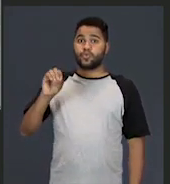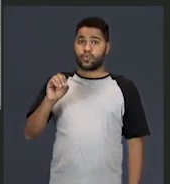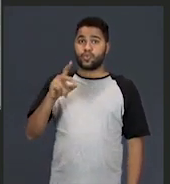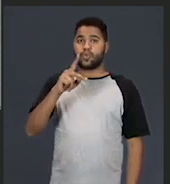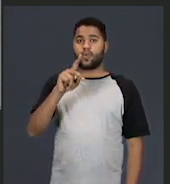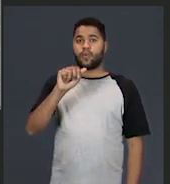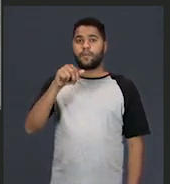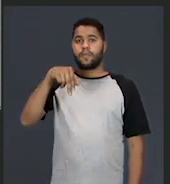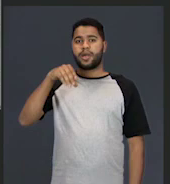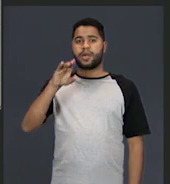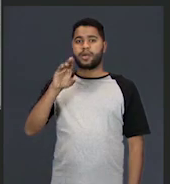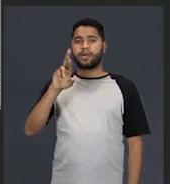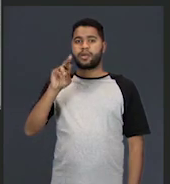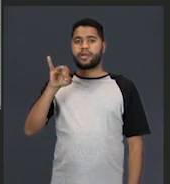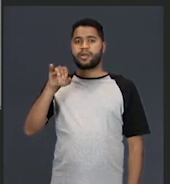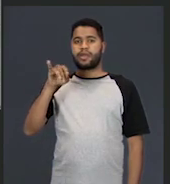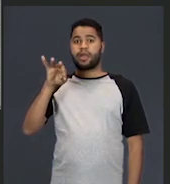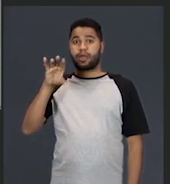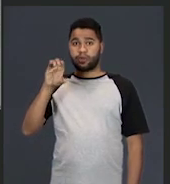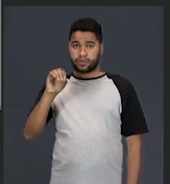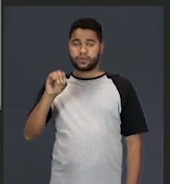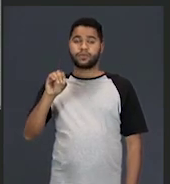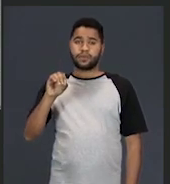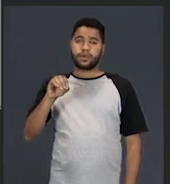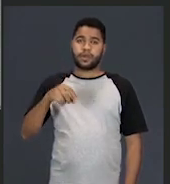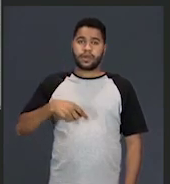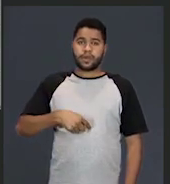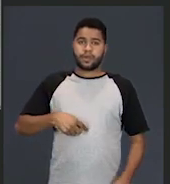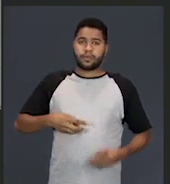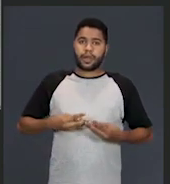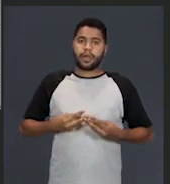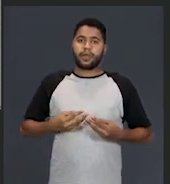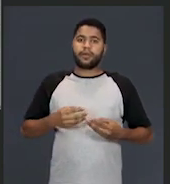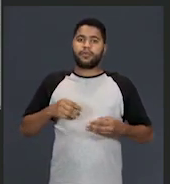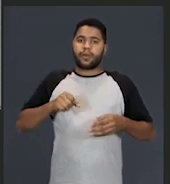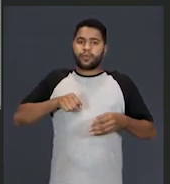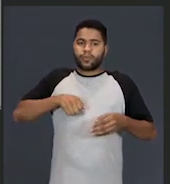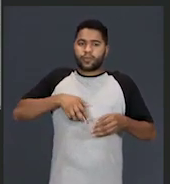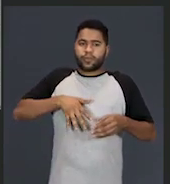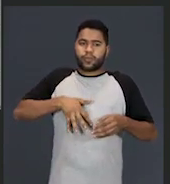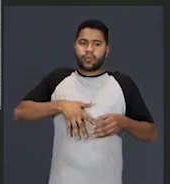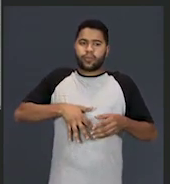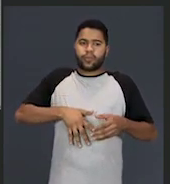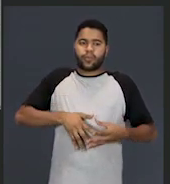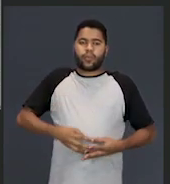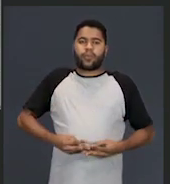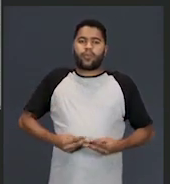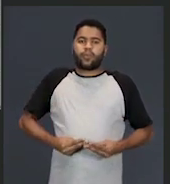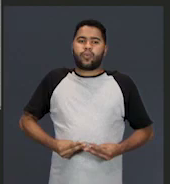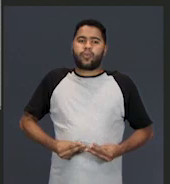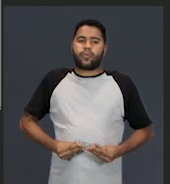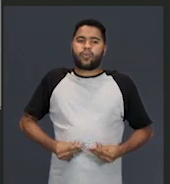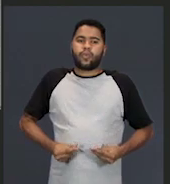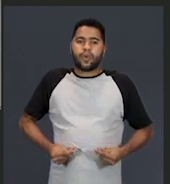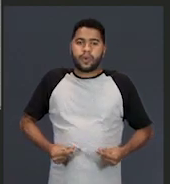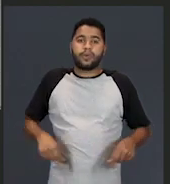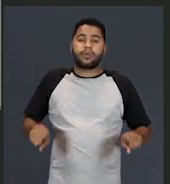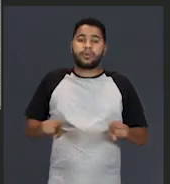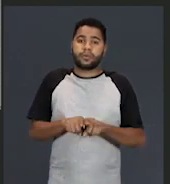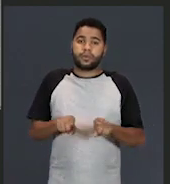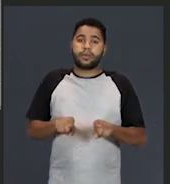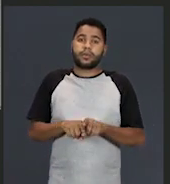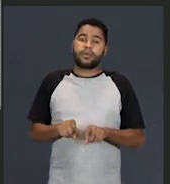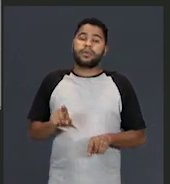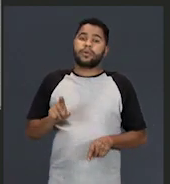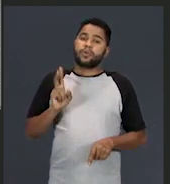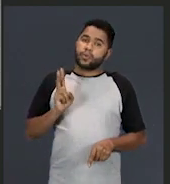vai decompor aqui em ácidos graxos e gliceróis, que são as partículas menores, tá? E também nós